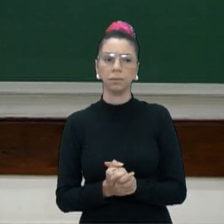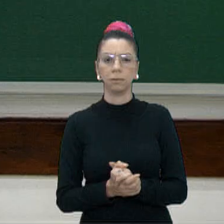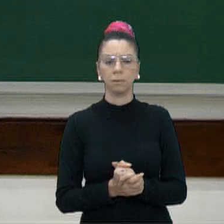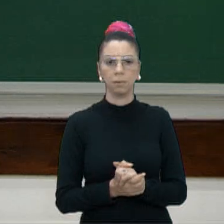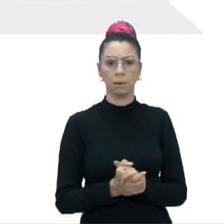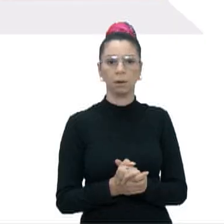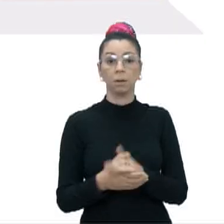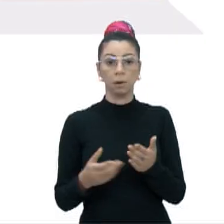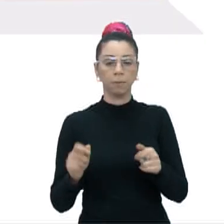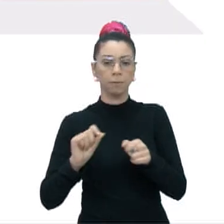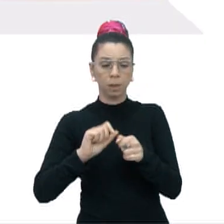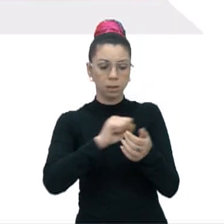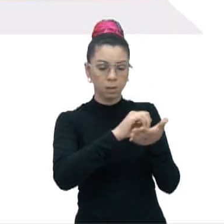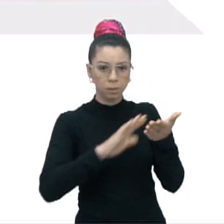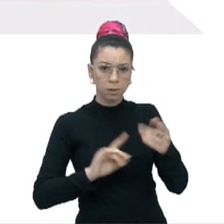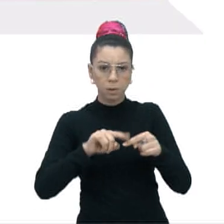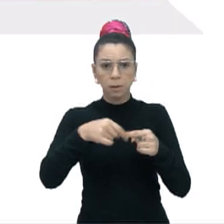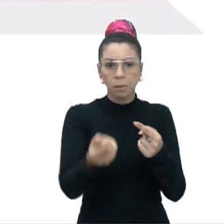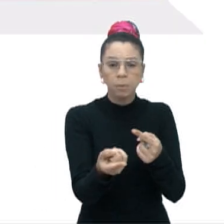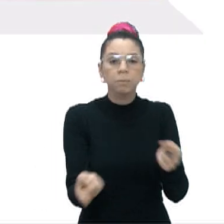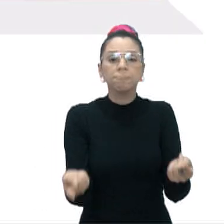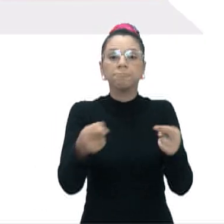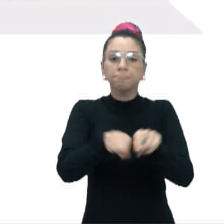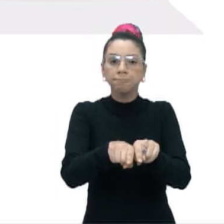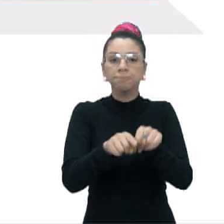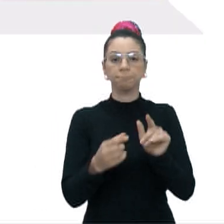Façam a atividade e já retornamos.